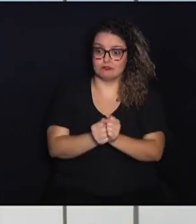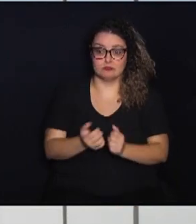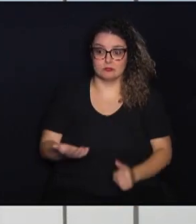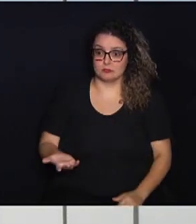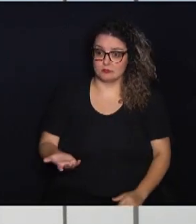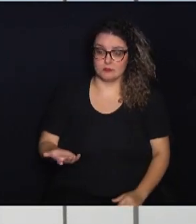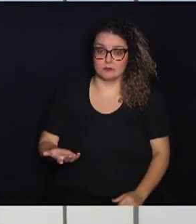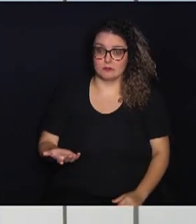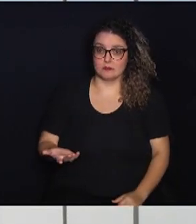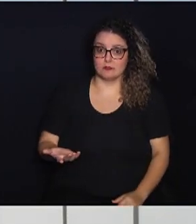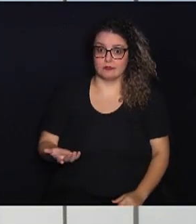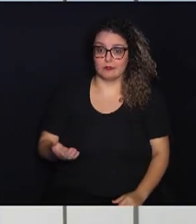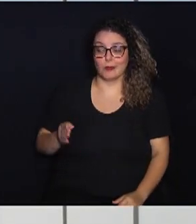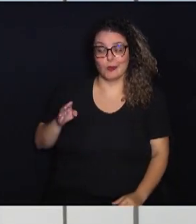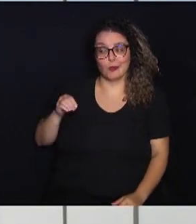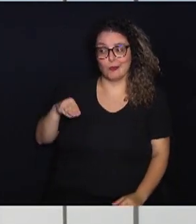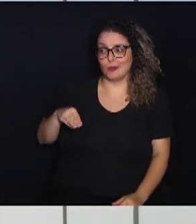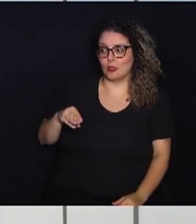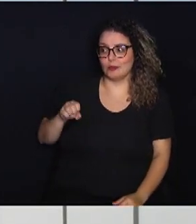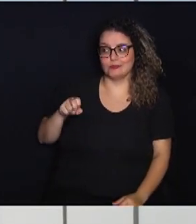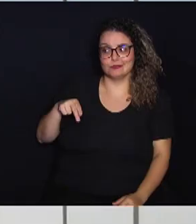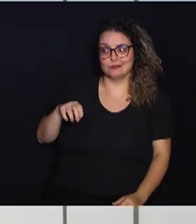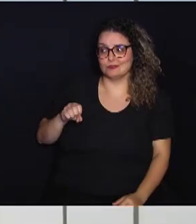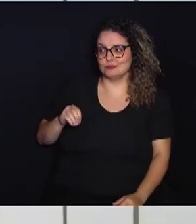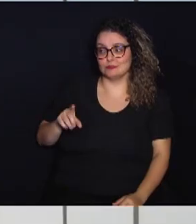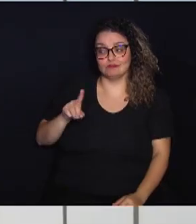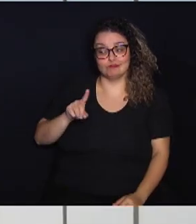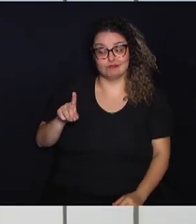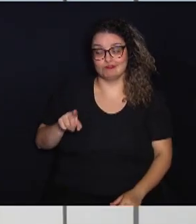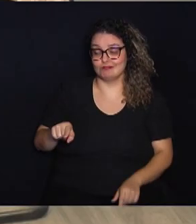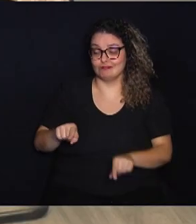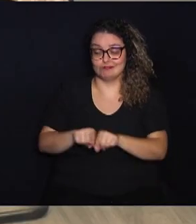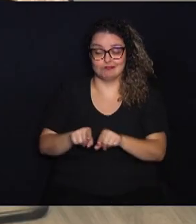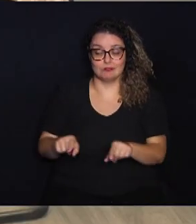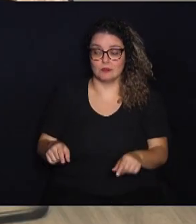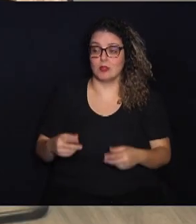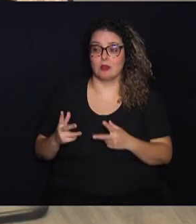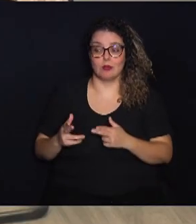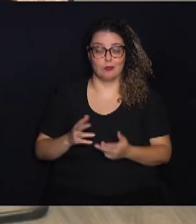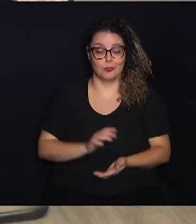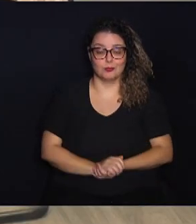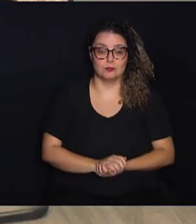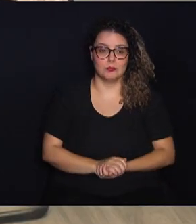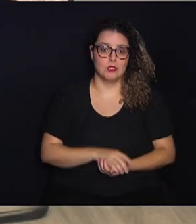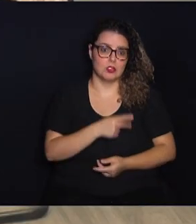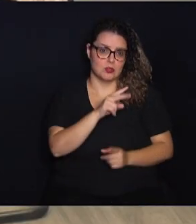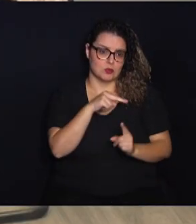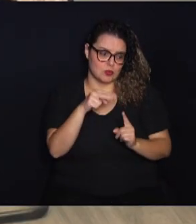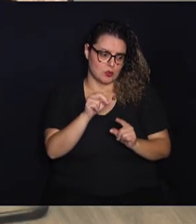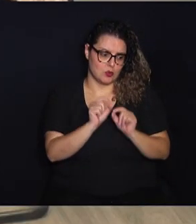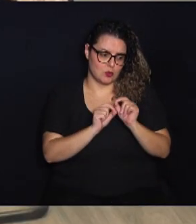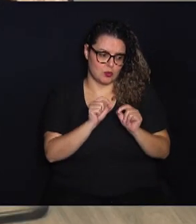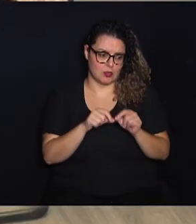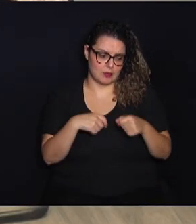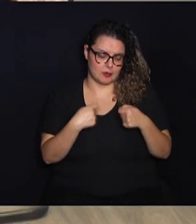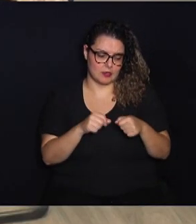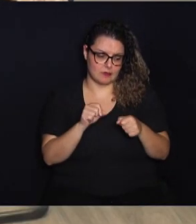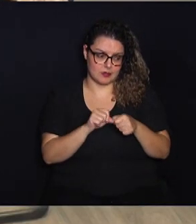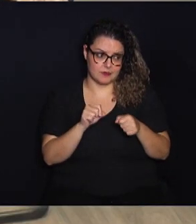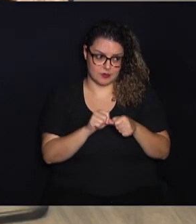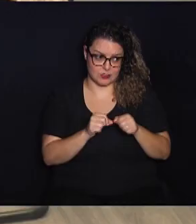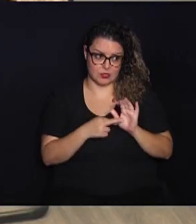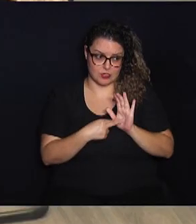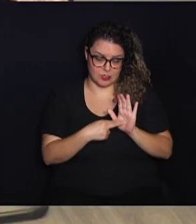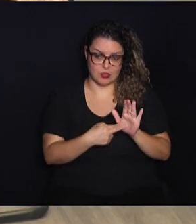né? Nem o bom senso, infelizmente. E no seu ponto de vista, né, o que deveria ser feito